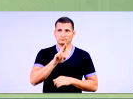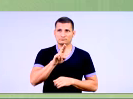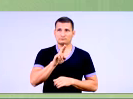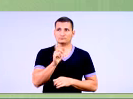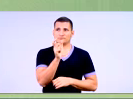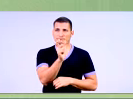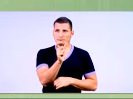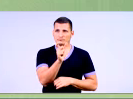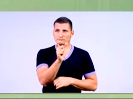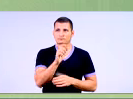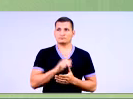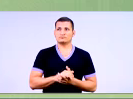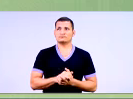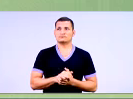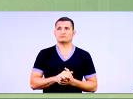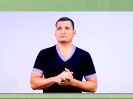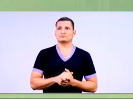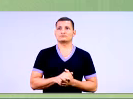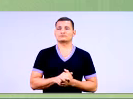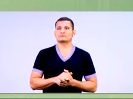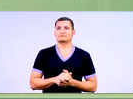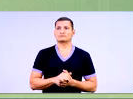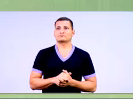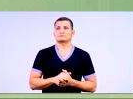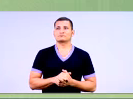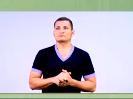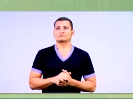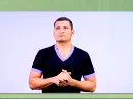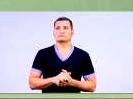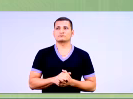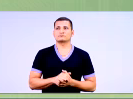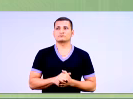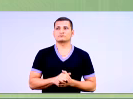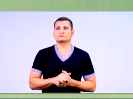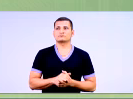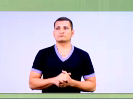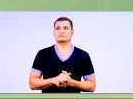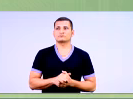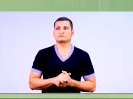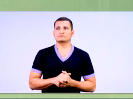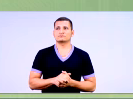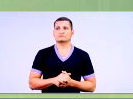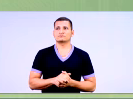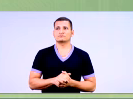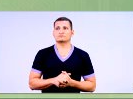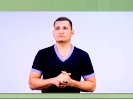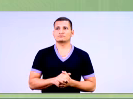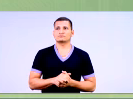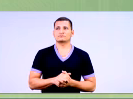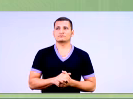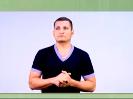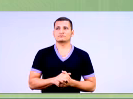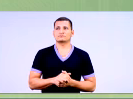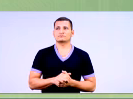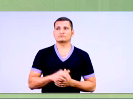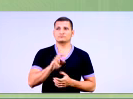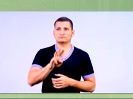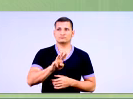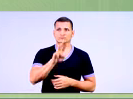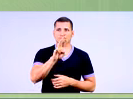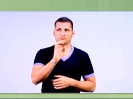won't, certo? Ao invés de will not. Então, a virus, will com o not contraído vai